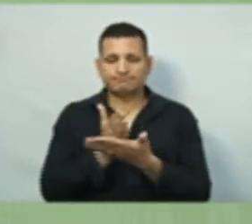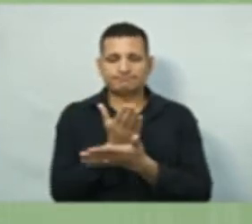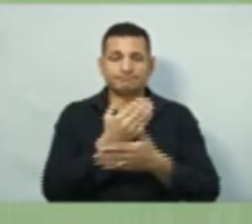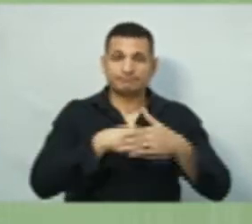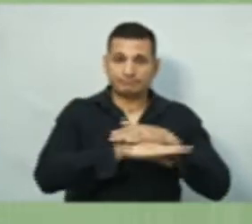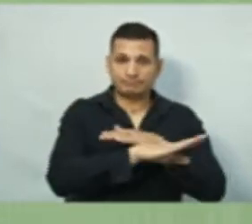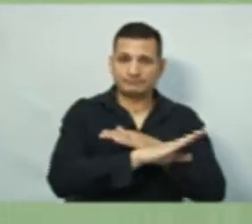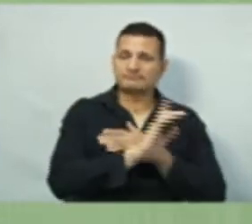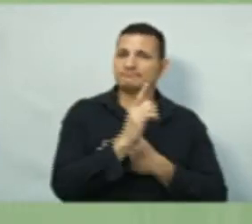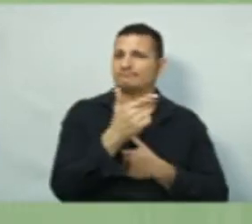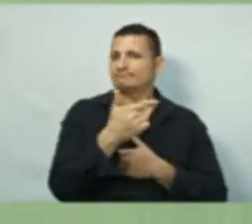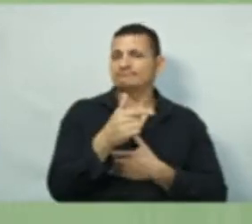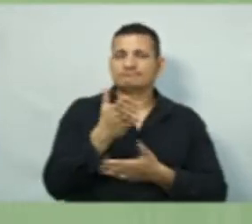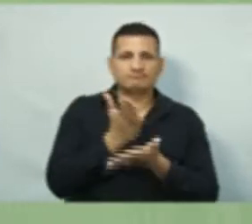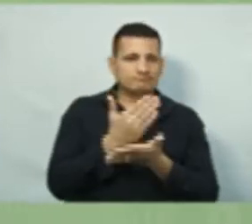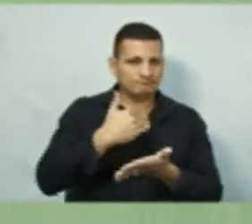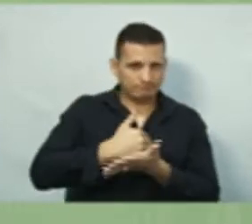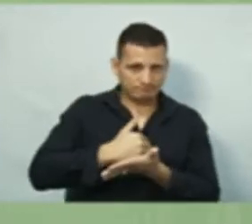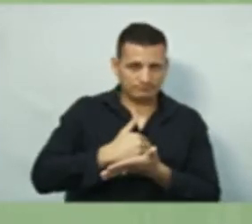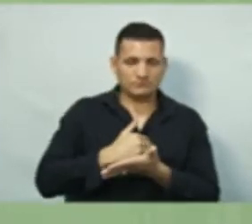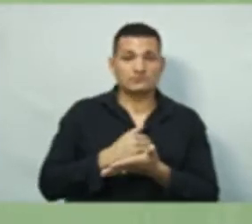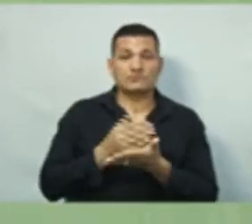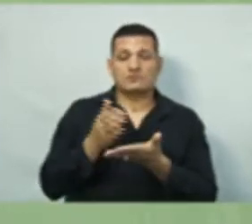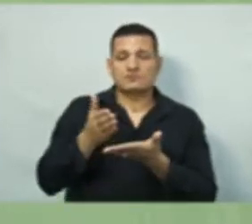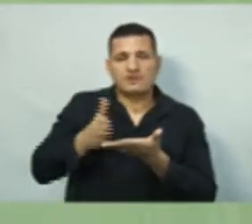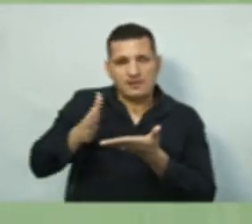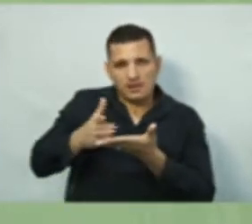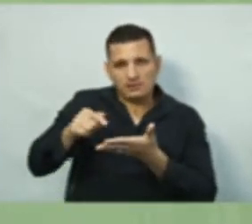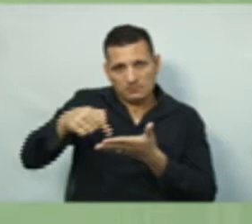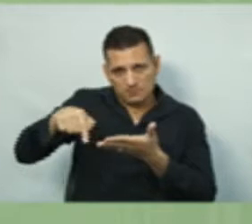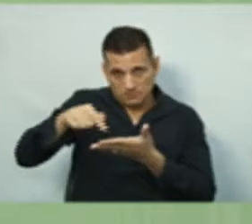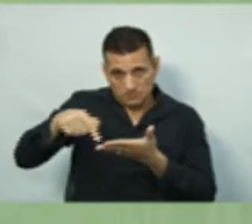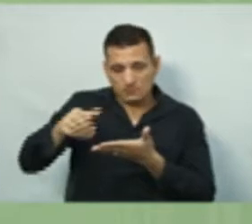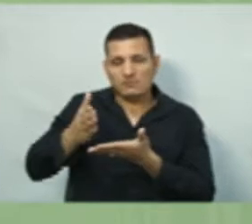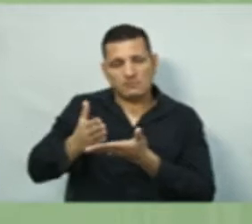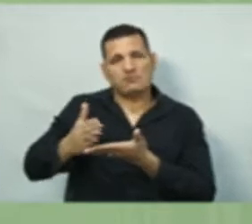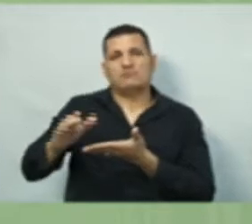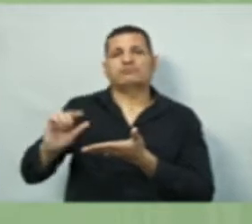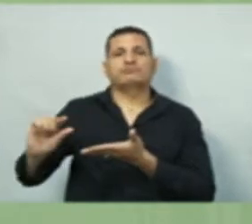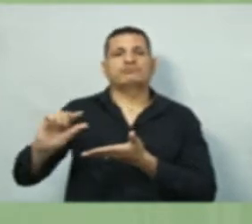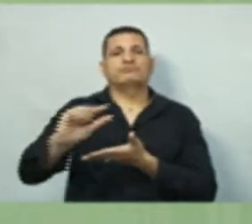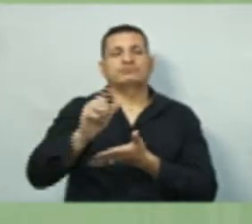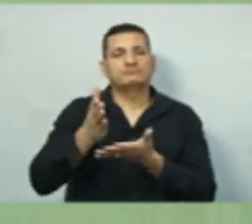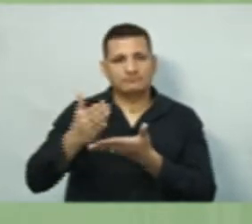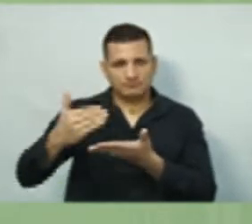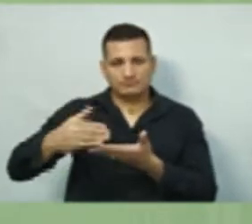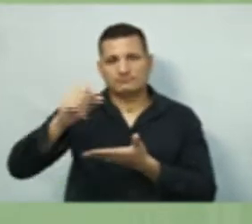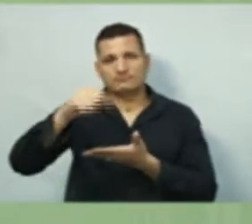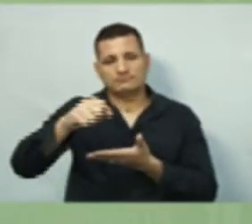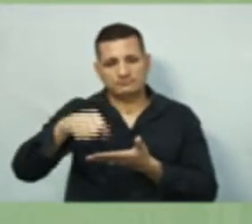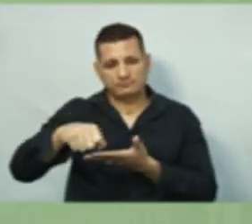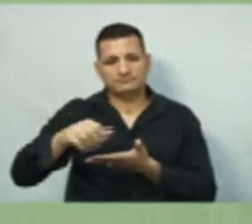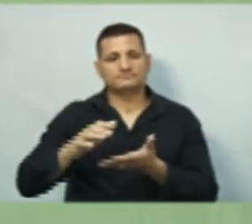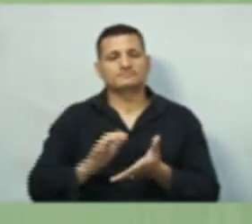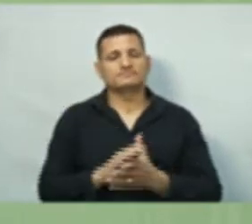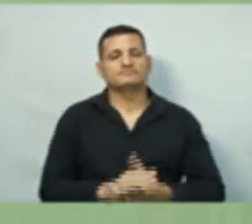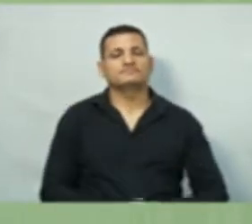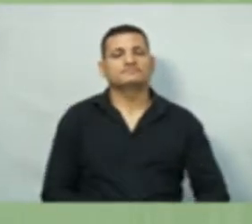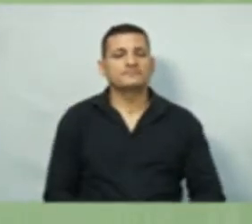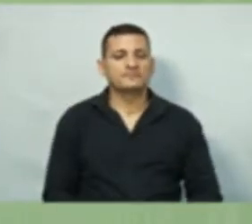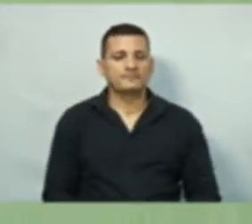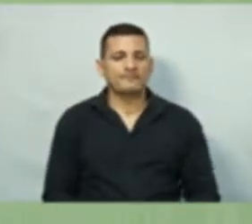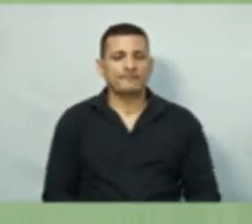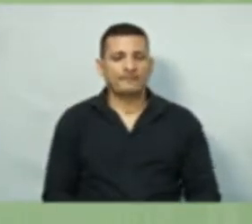ano. In significa não, não divisível. Indivisibilidade dos fundos, o fundo de reserva